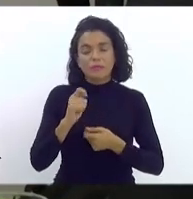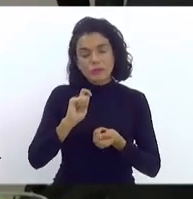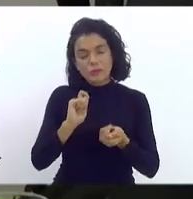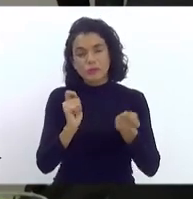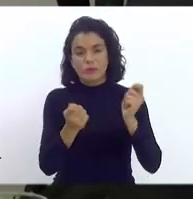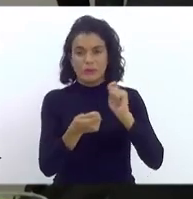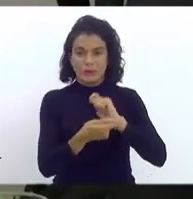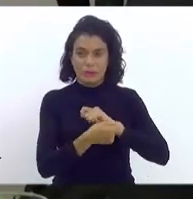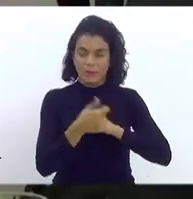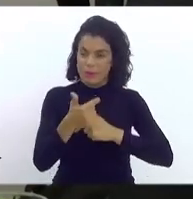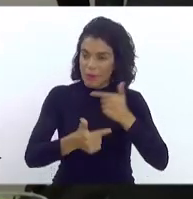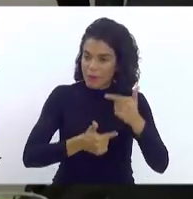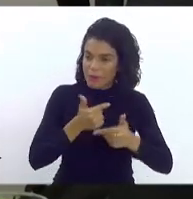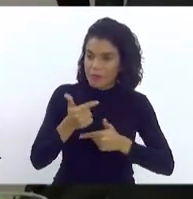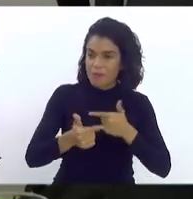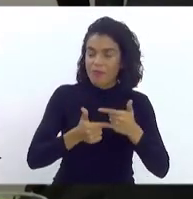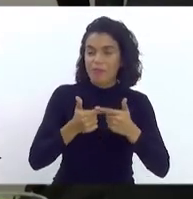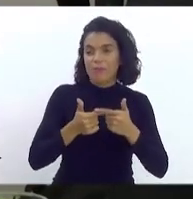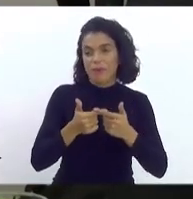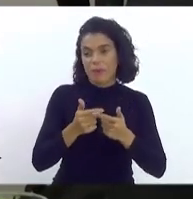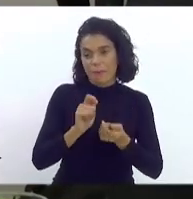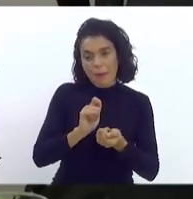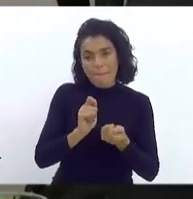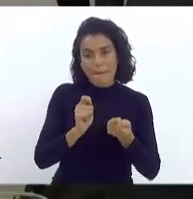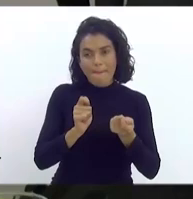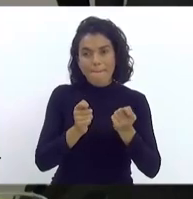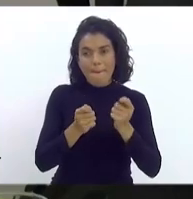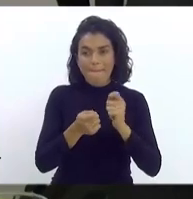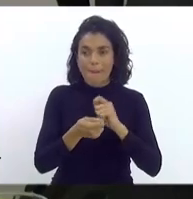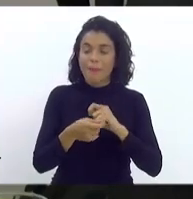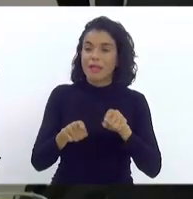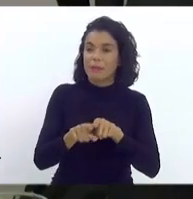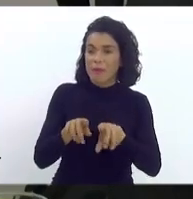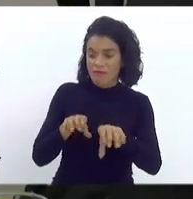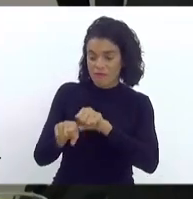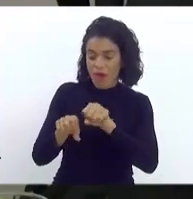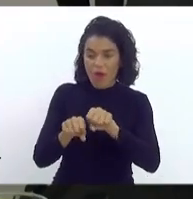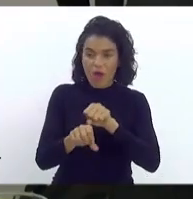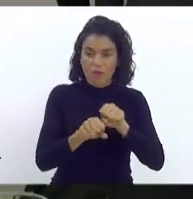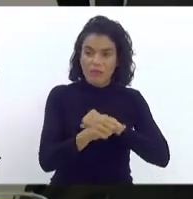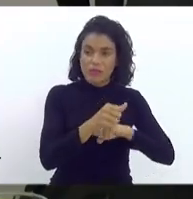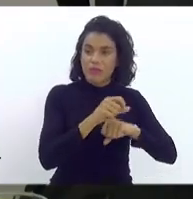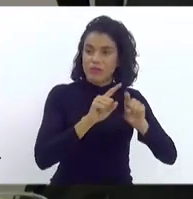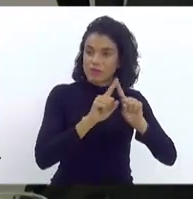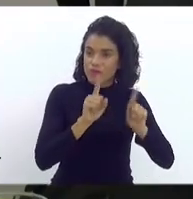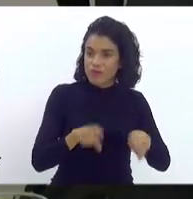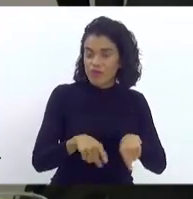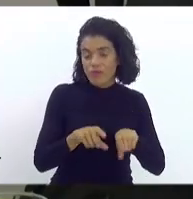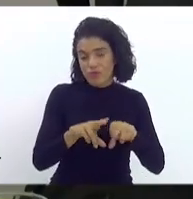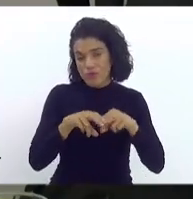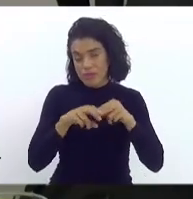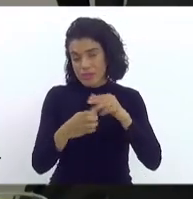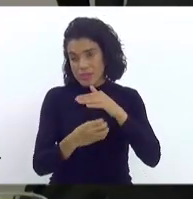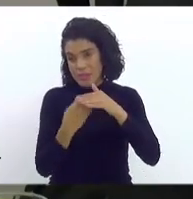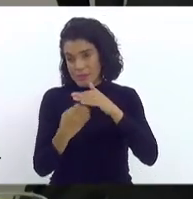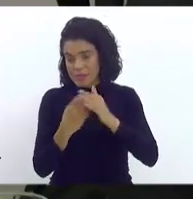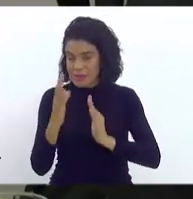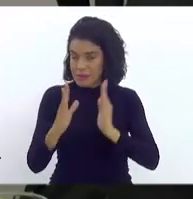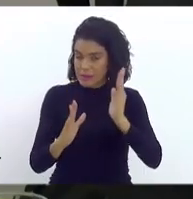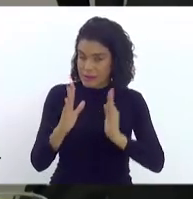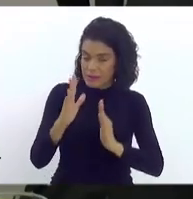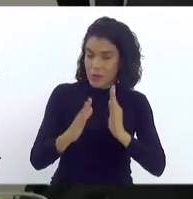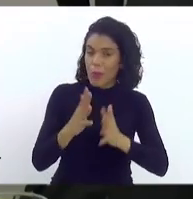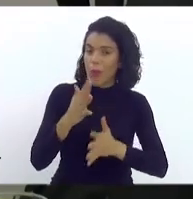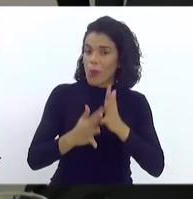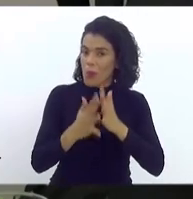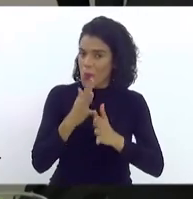ao trabalho para ajustar e formação de pessoal. Então, isso fez com que a Genersa tivesse, nesse período, um